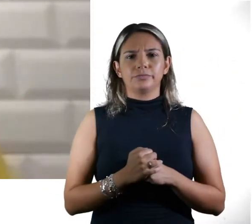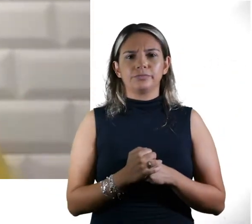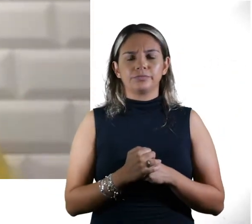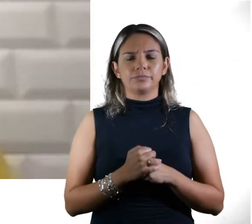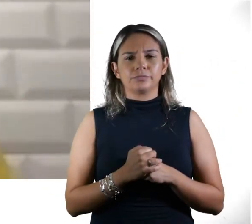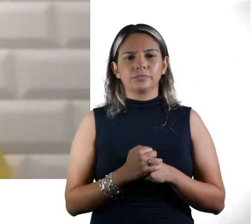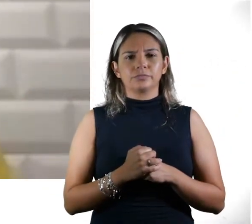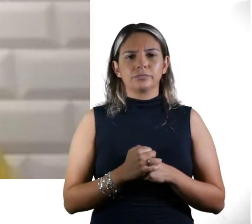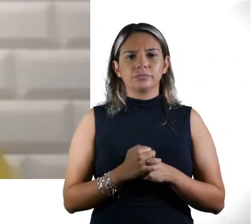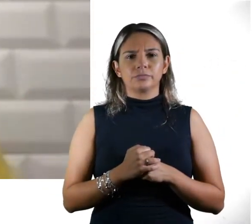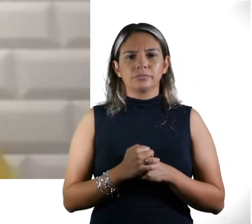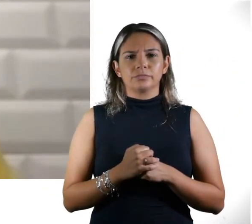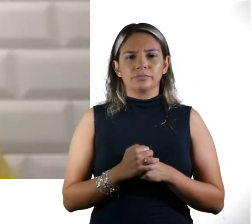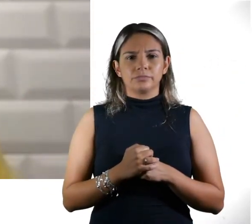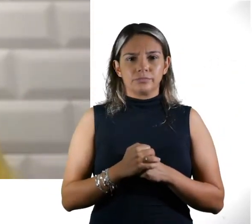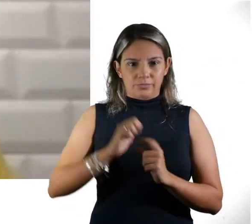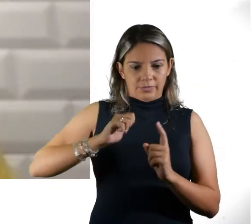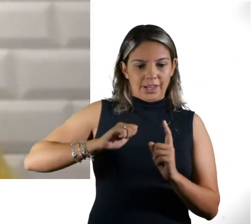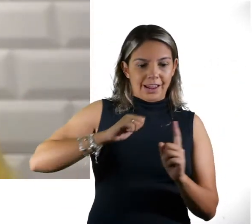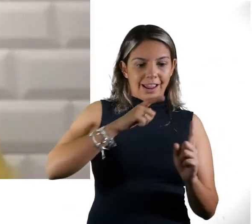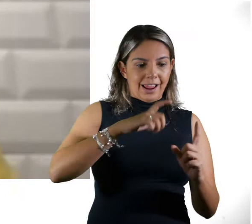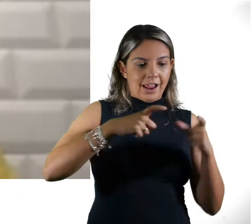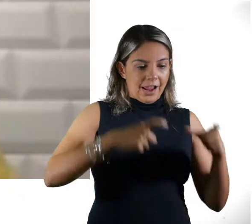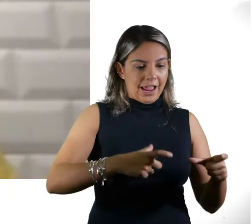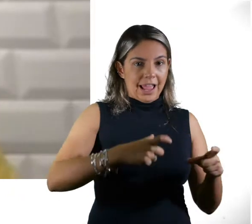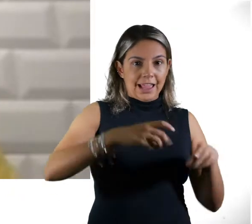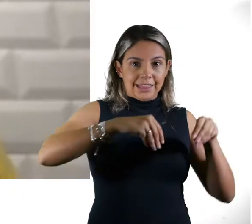continente é ali ao lado,